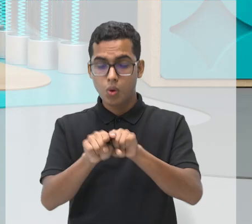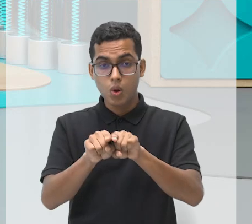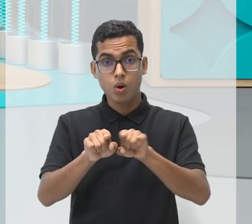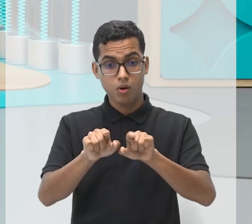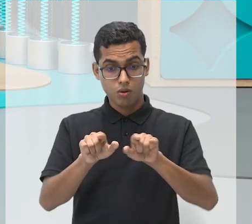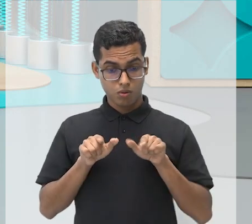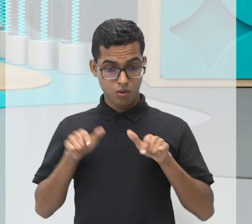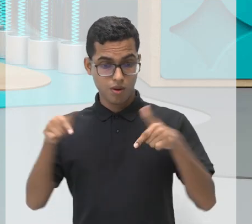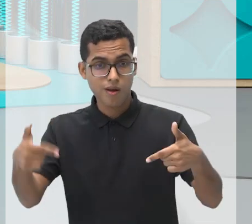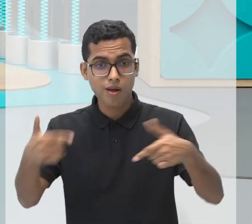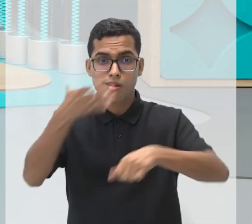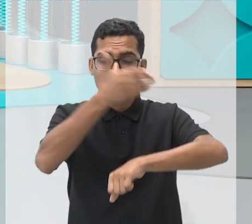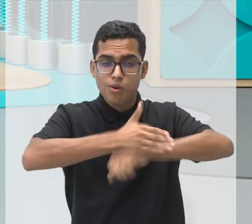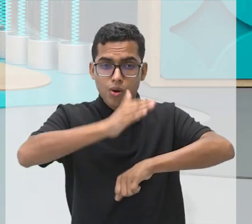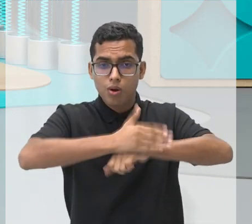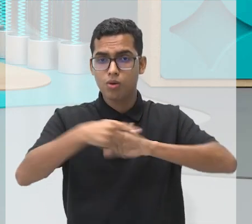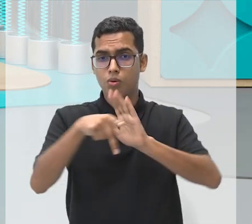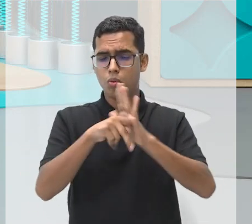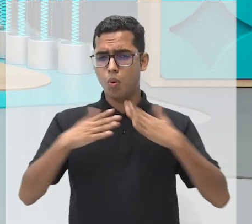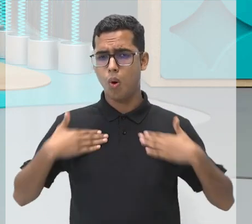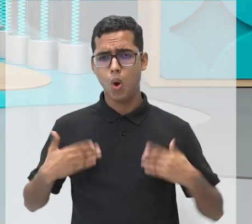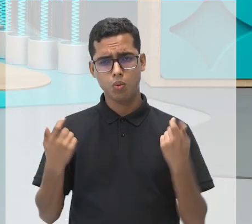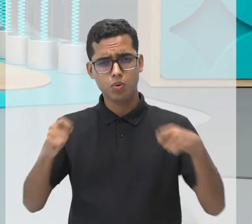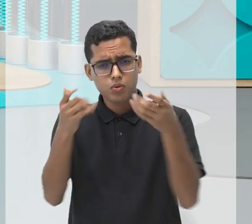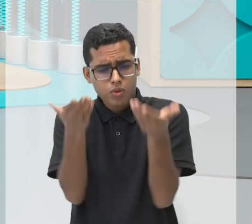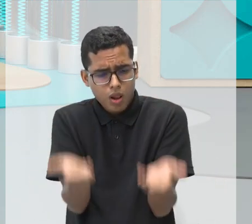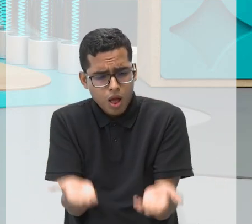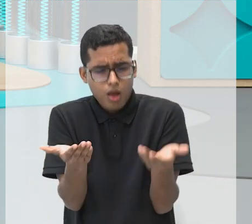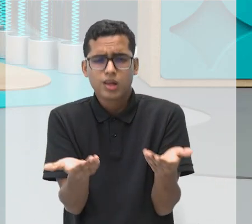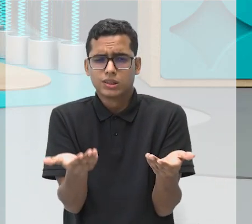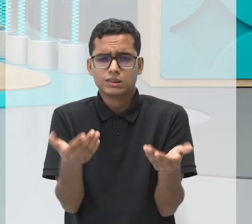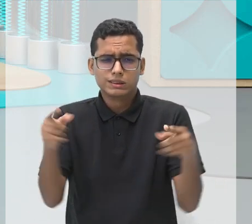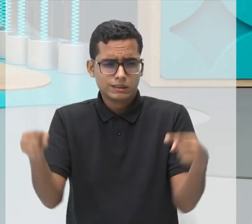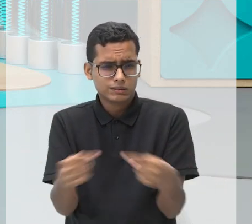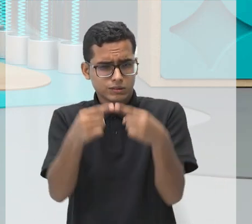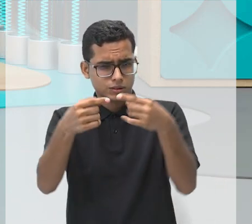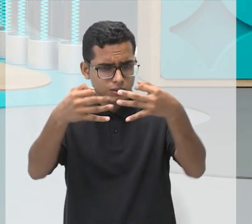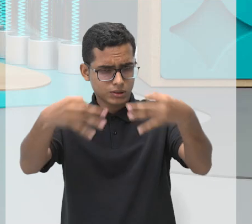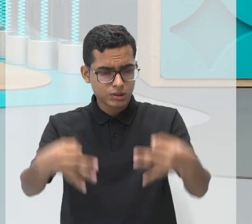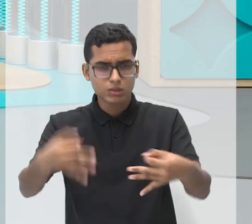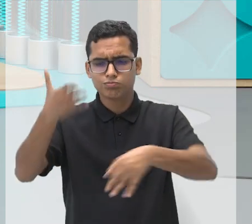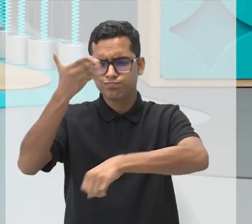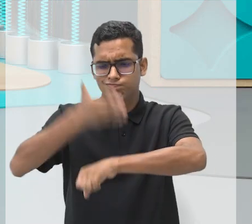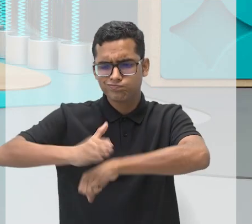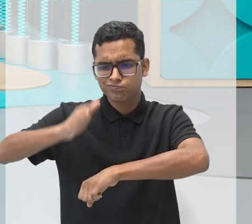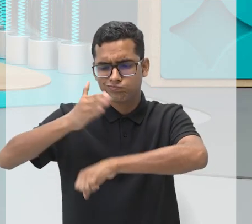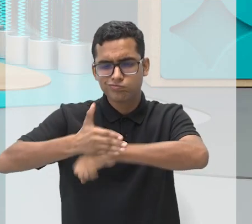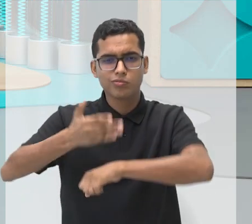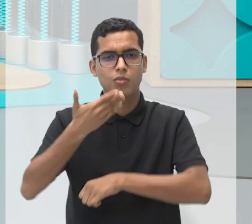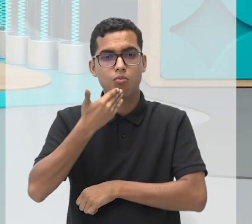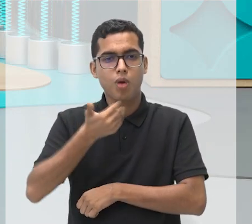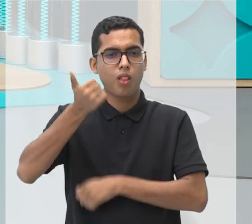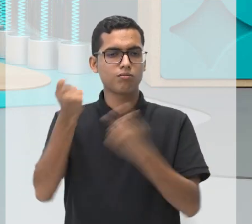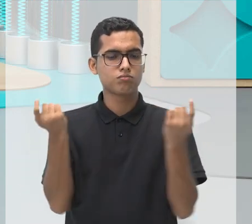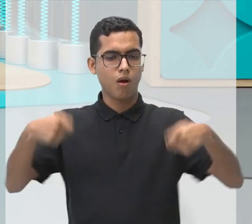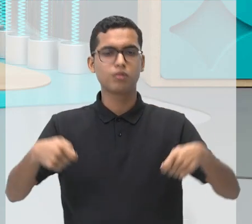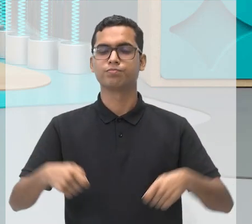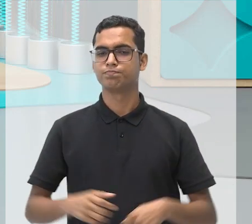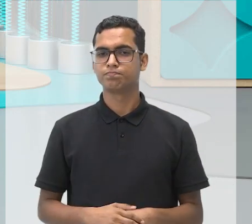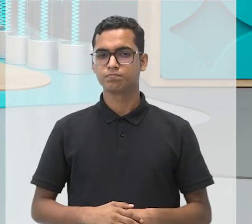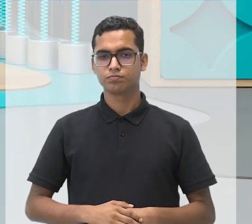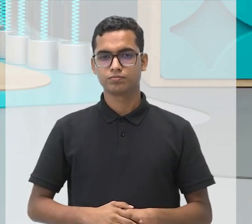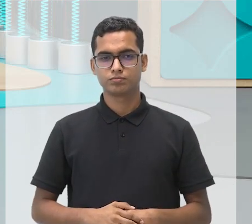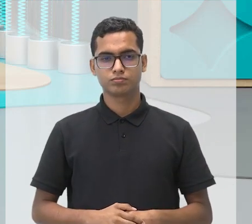atividades físicas que possam, de forma suave, leve e adequada, treinar essas capacidades físicas. Portanto,